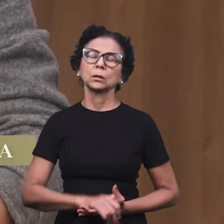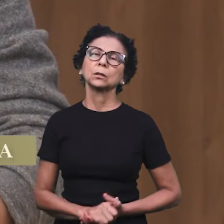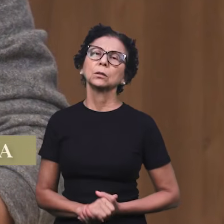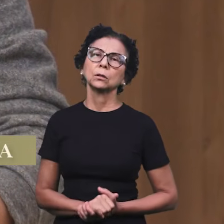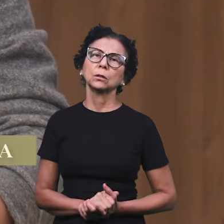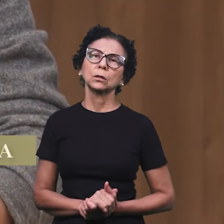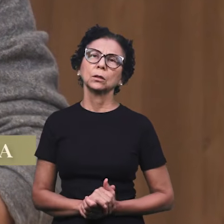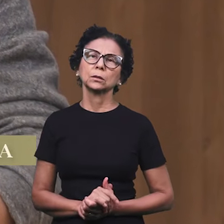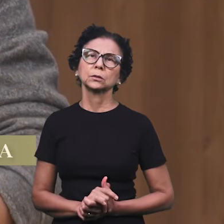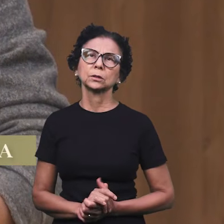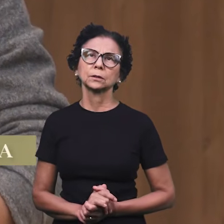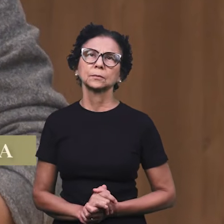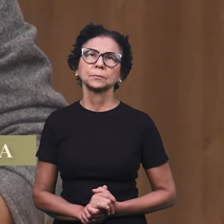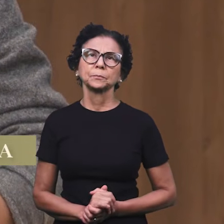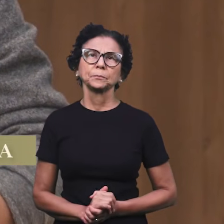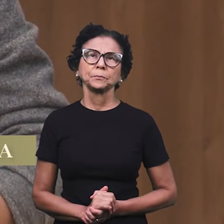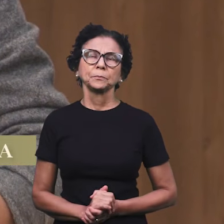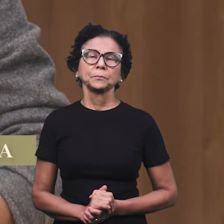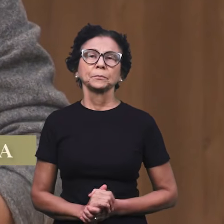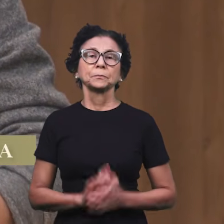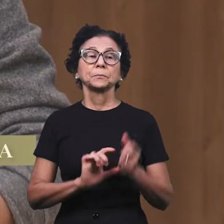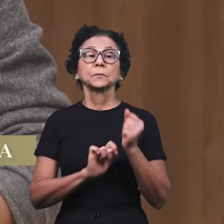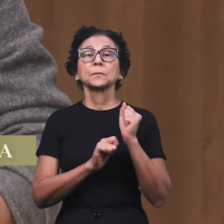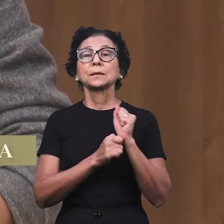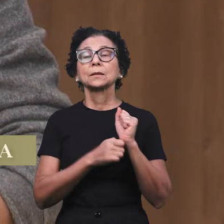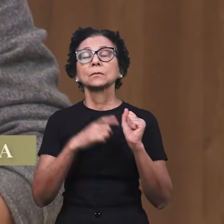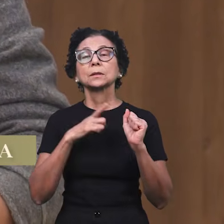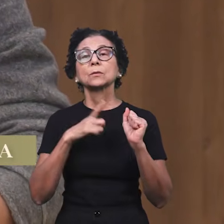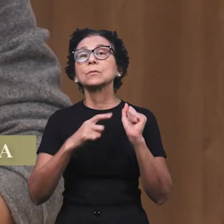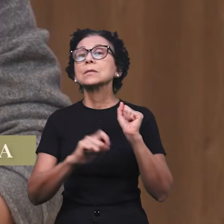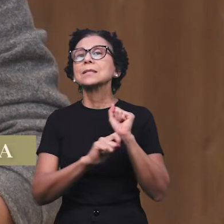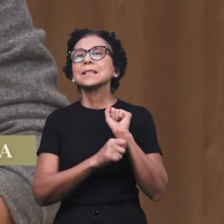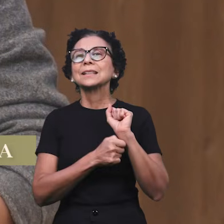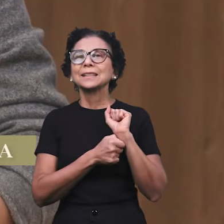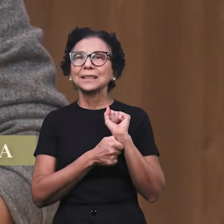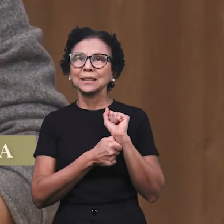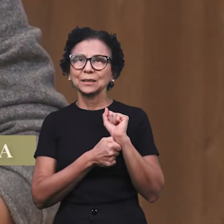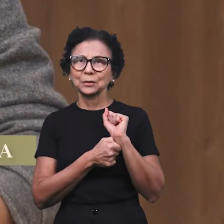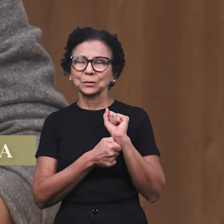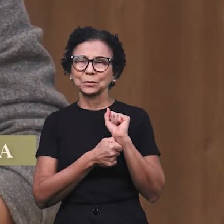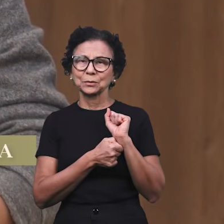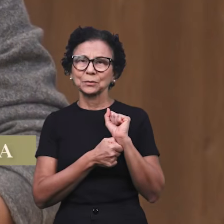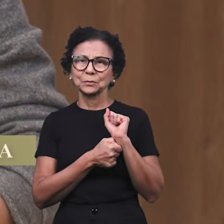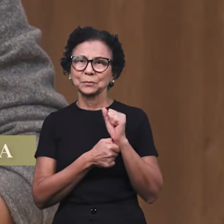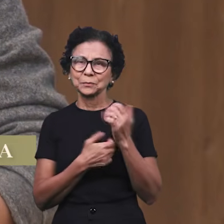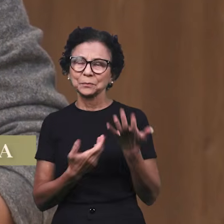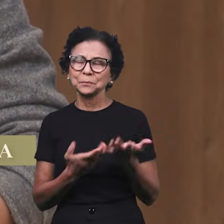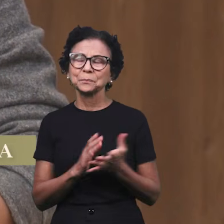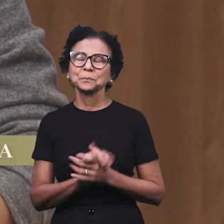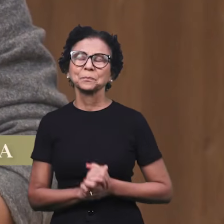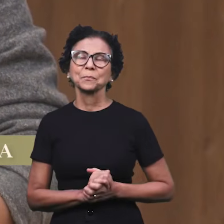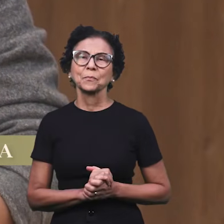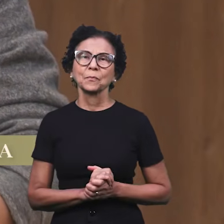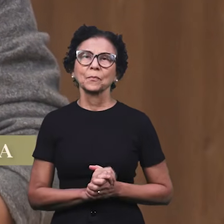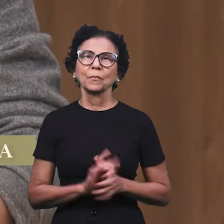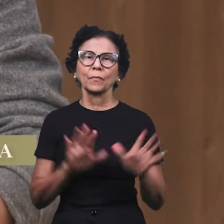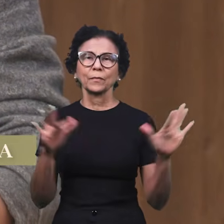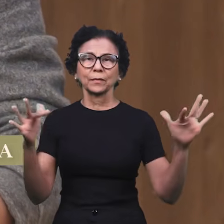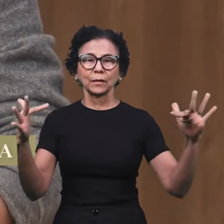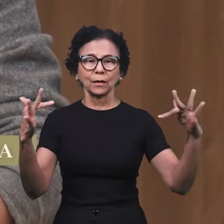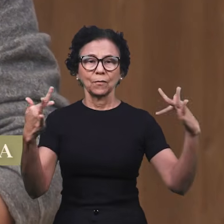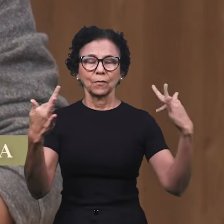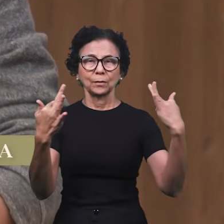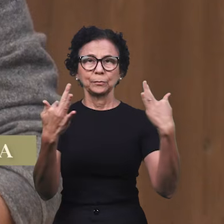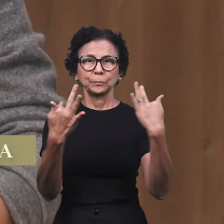várias características, mas há um segredo. E o segredo nós acabamos aqui de falar. Na família, nós precisamos